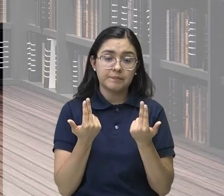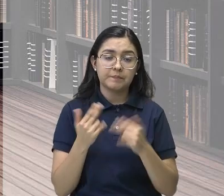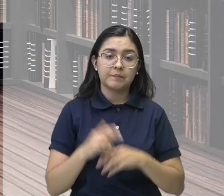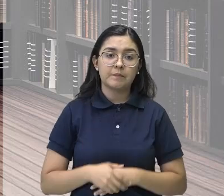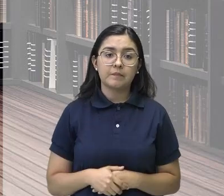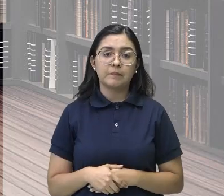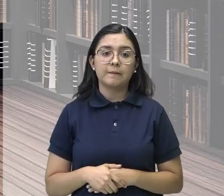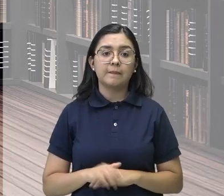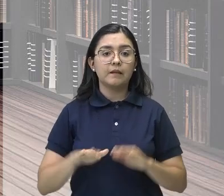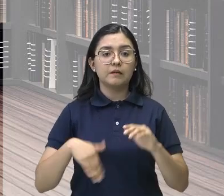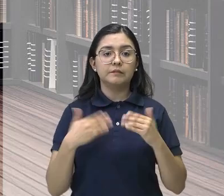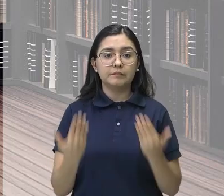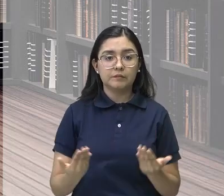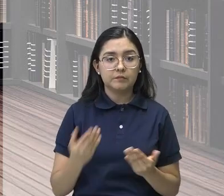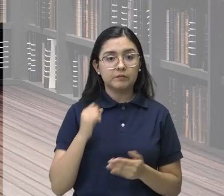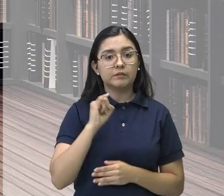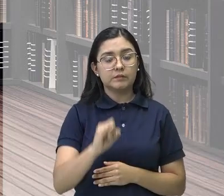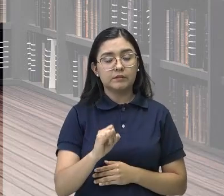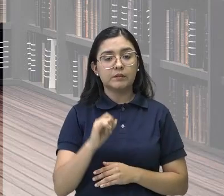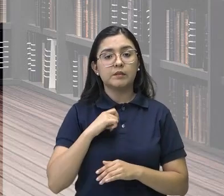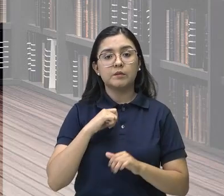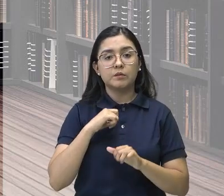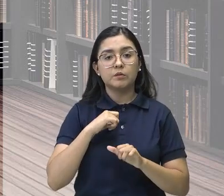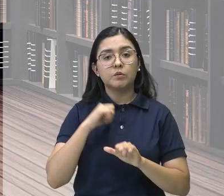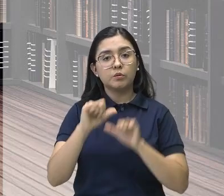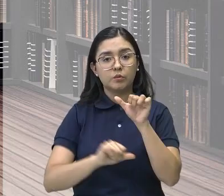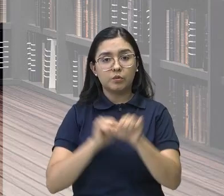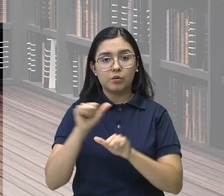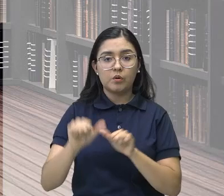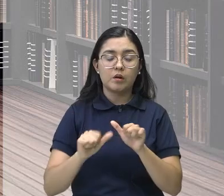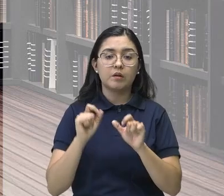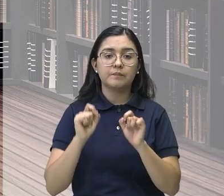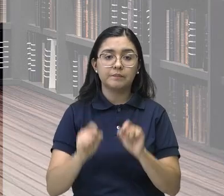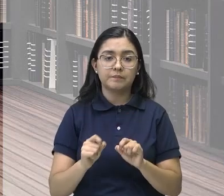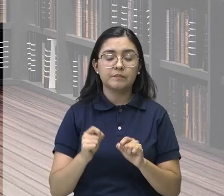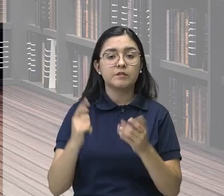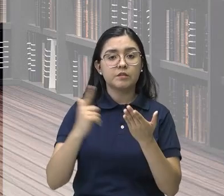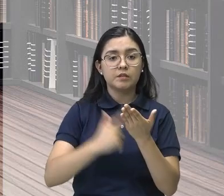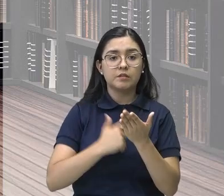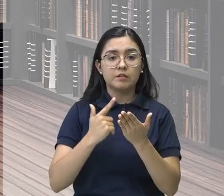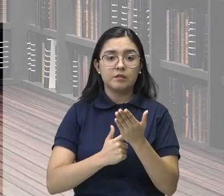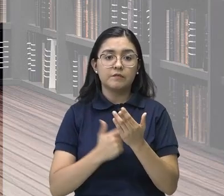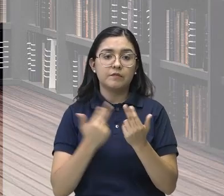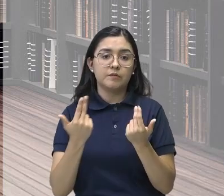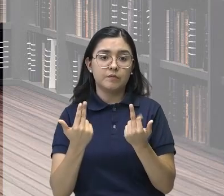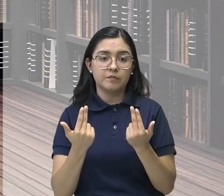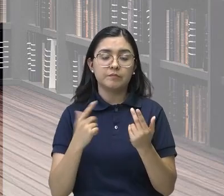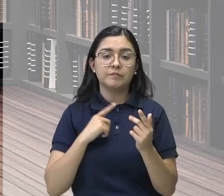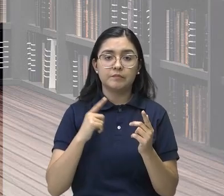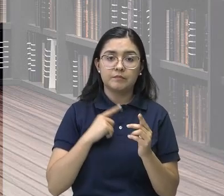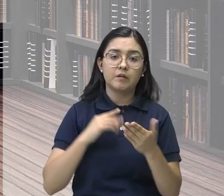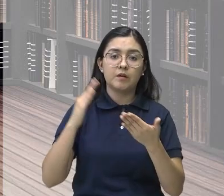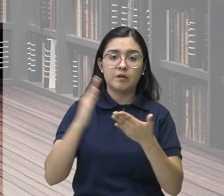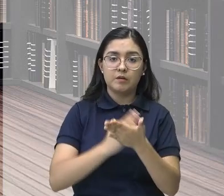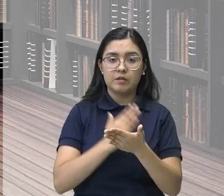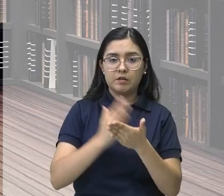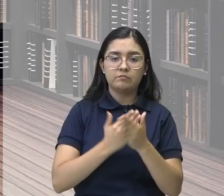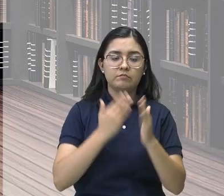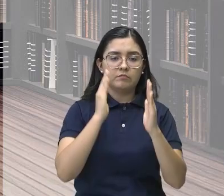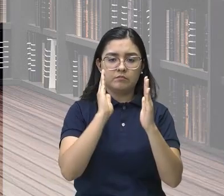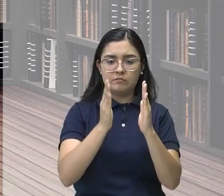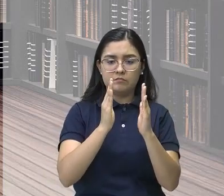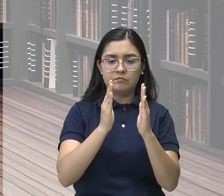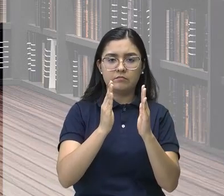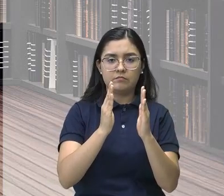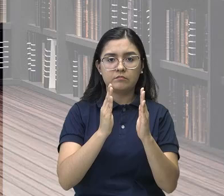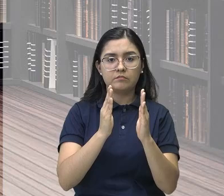bom? Então, se nós mudarmos apenas a ordem desses livros iguais, né, um pelo outro, imagina que esse livro igual,